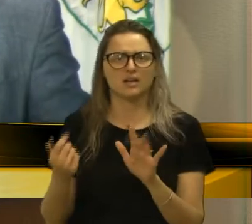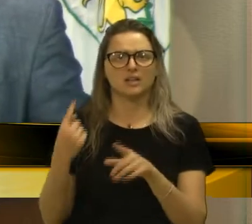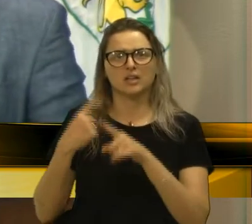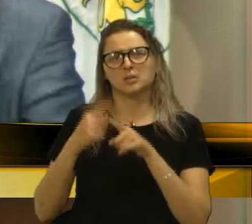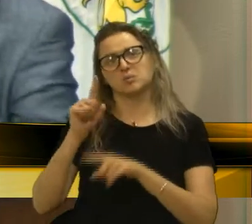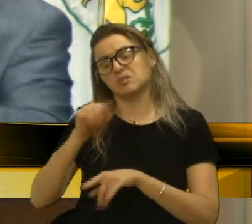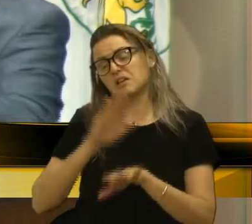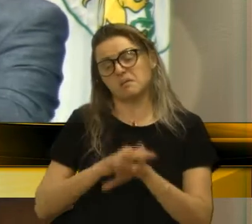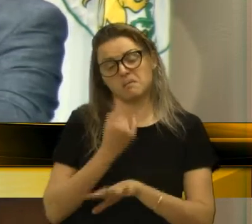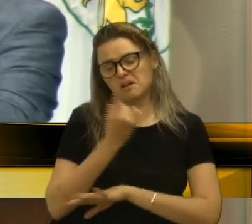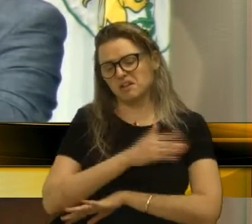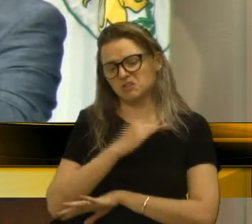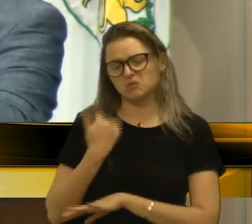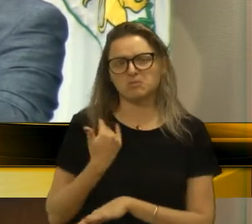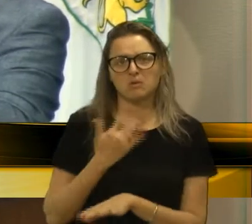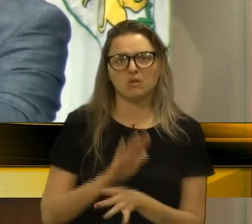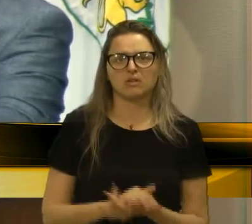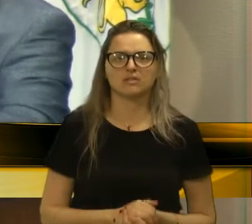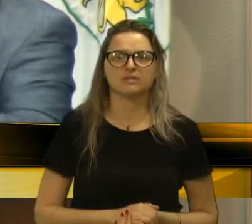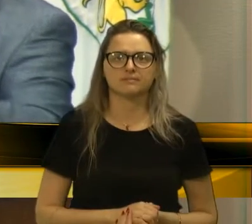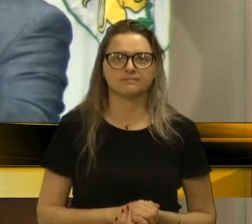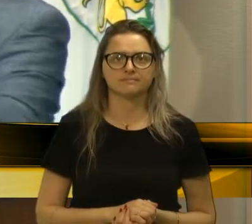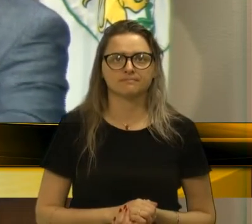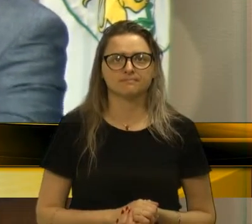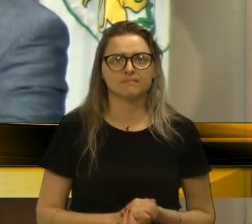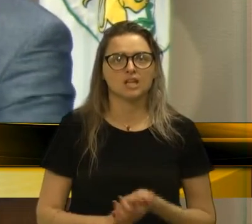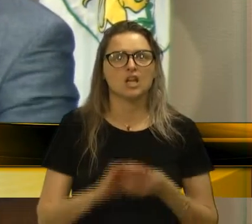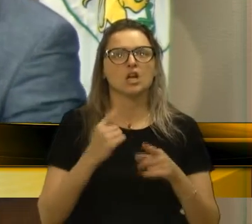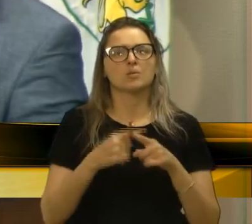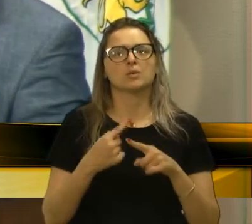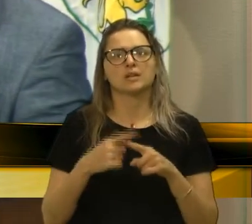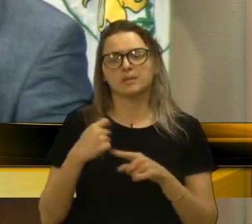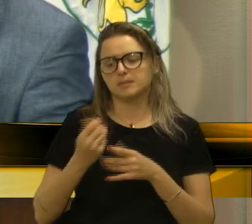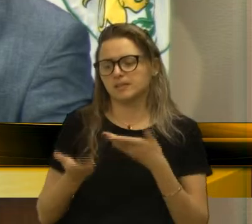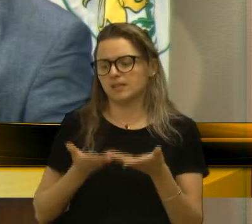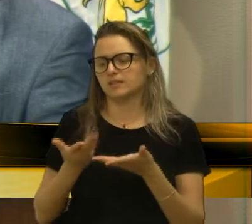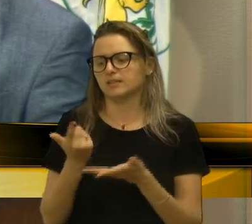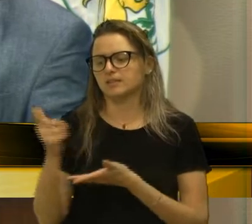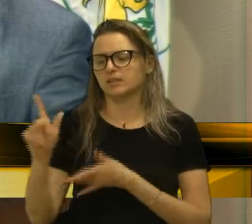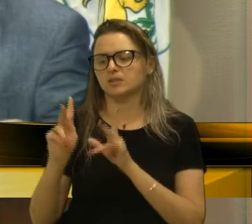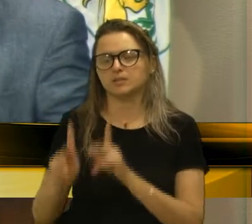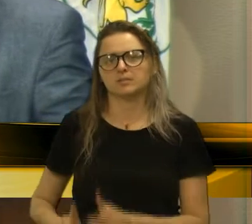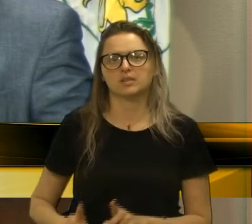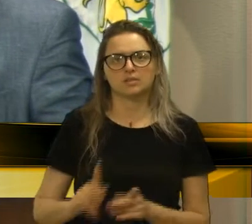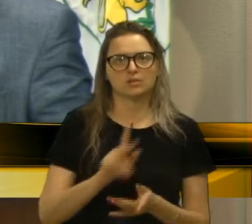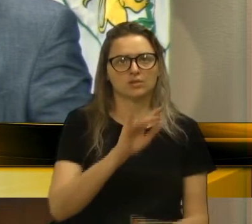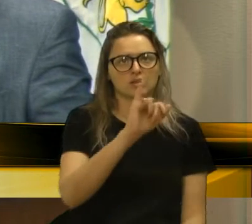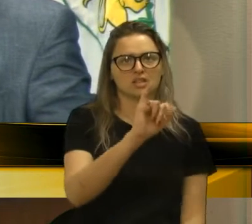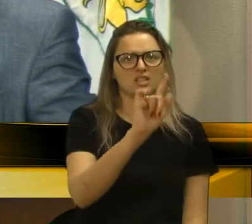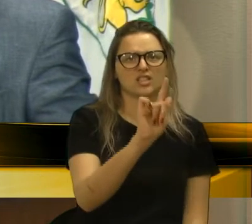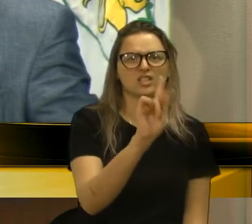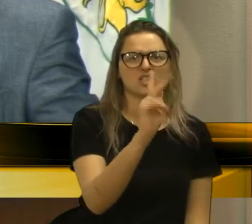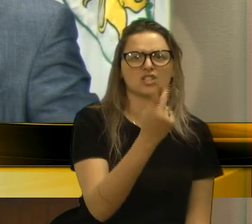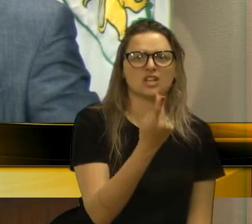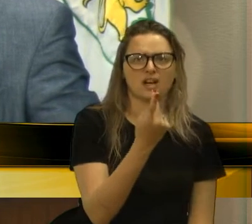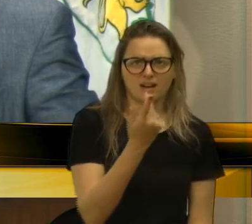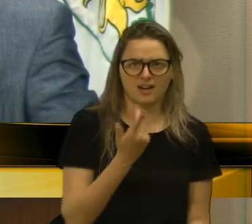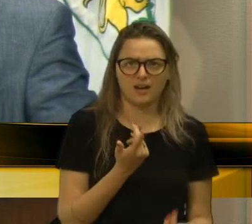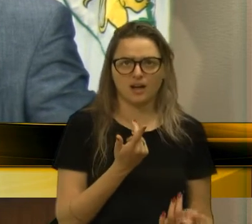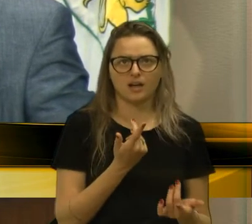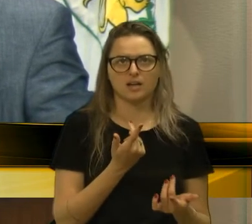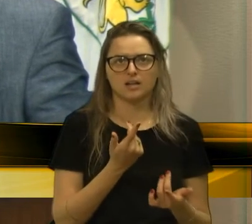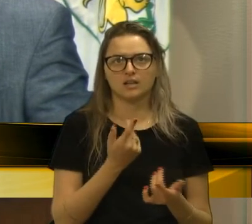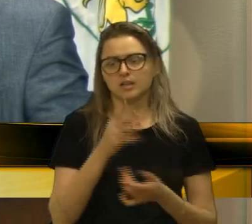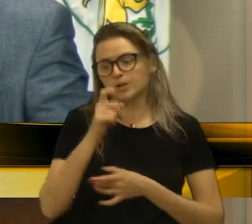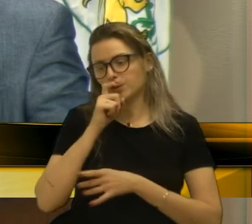um número, né? Mais um a ocupar um leito, porque precisa atender outras pessoas. A direção do GH fazendo isso com esse pai. pai